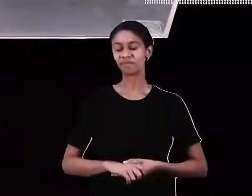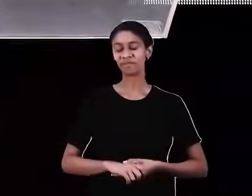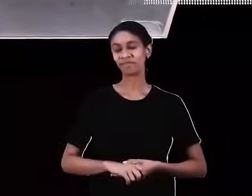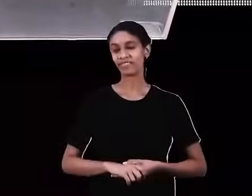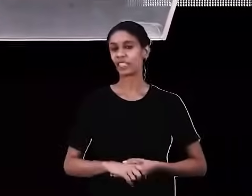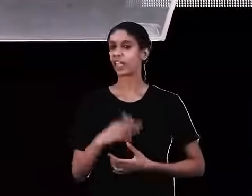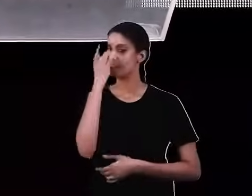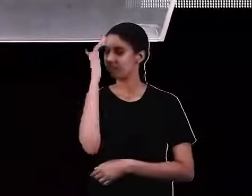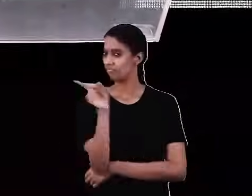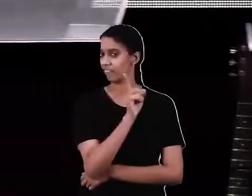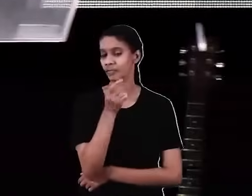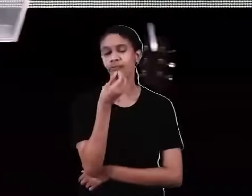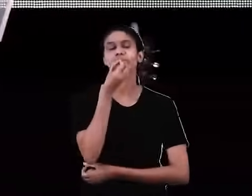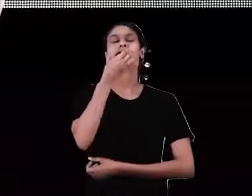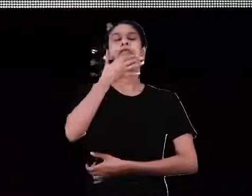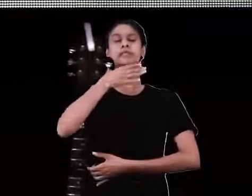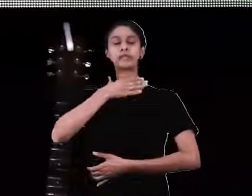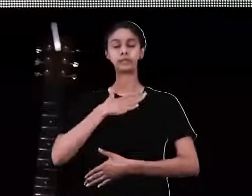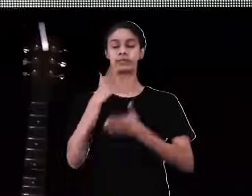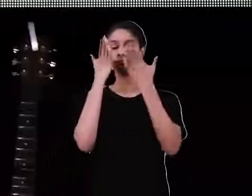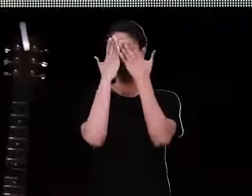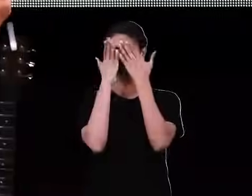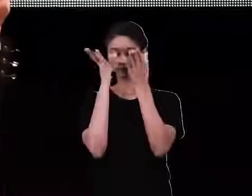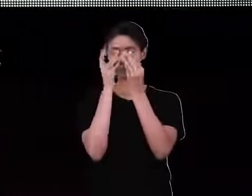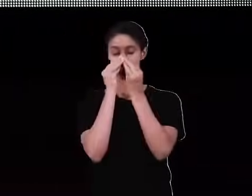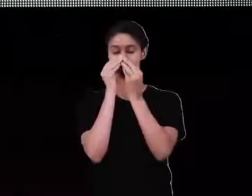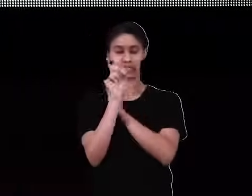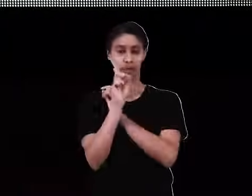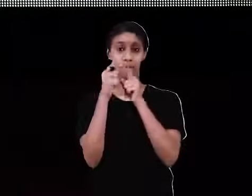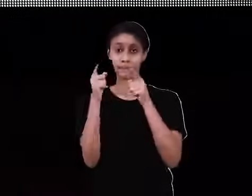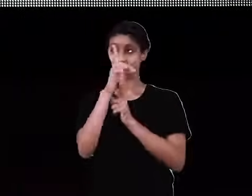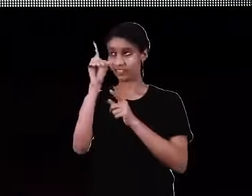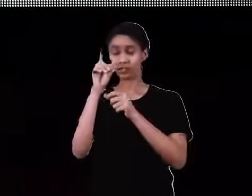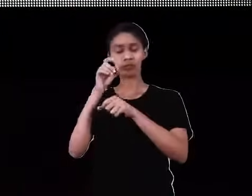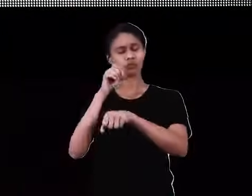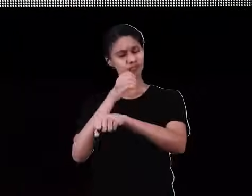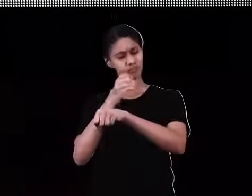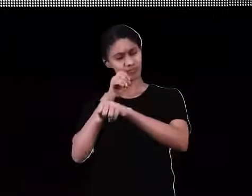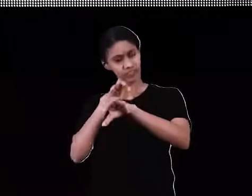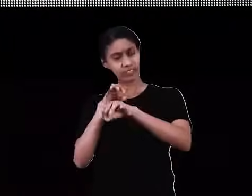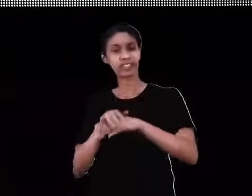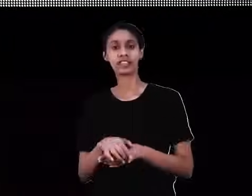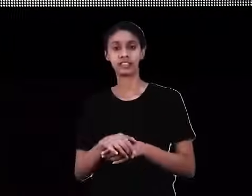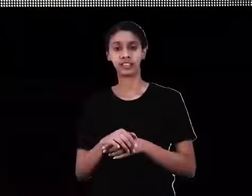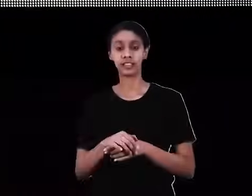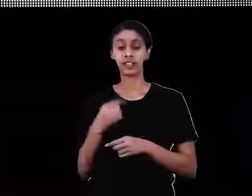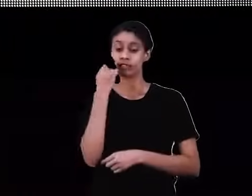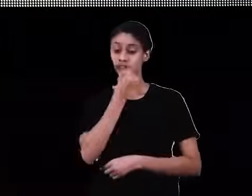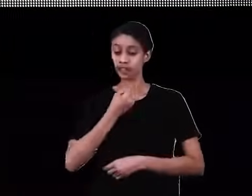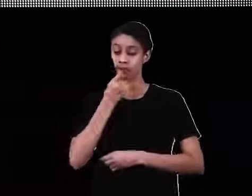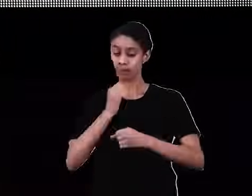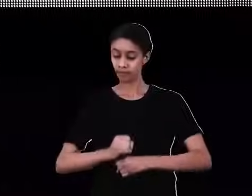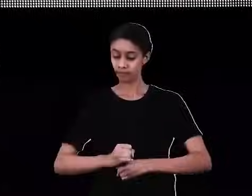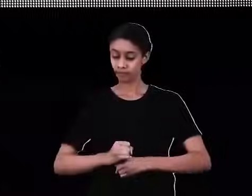Senhor. Não é fácil não engolir, não, Jesus. Mas Deus capacita. A Bíblia diz em Provérbios, do fruto da boca enche-se o estômago do